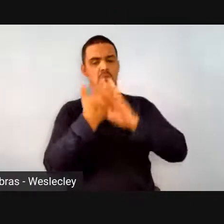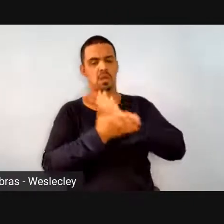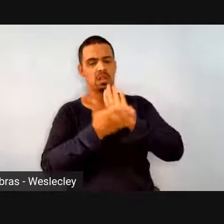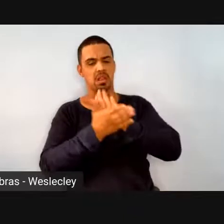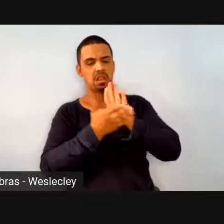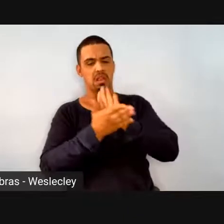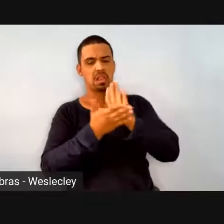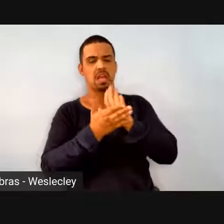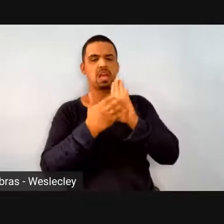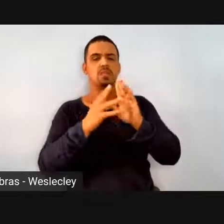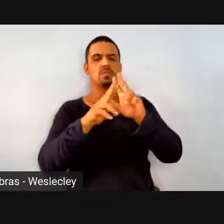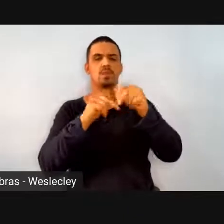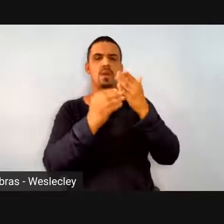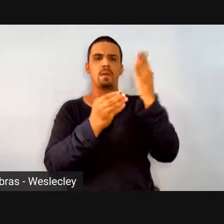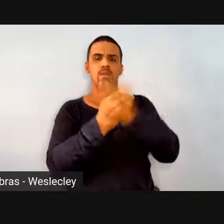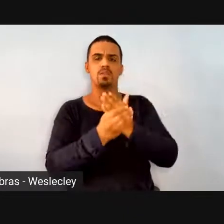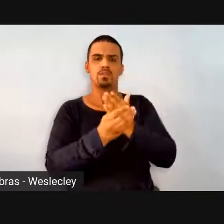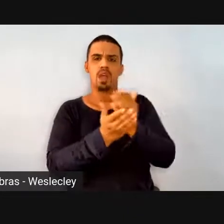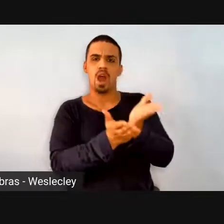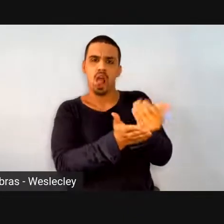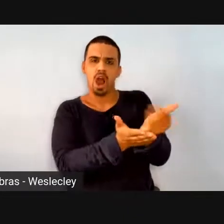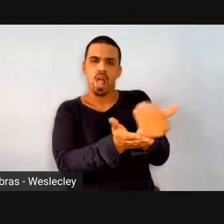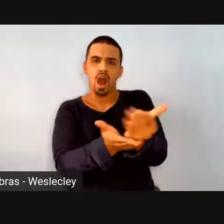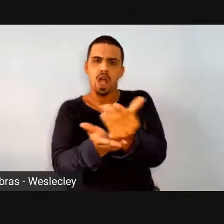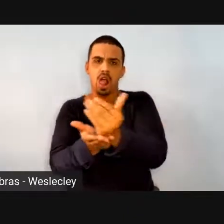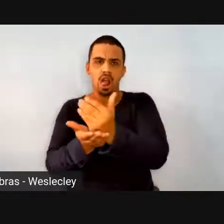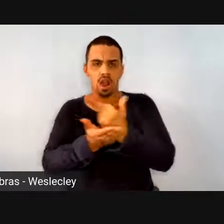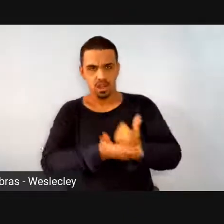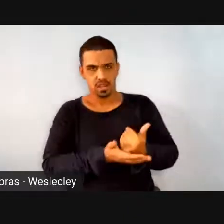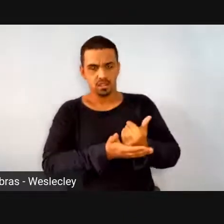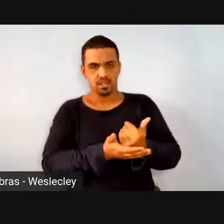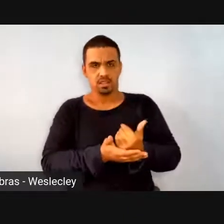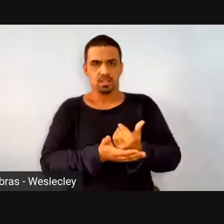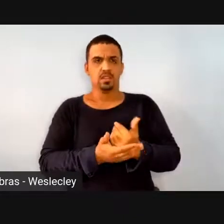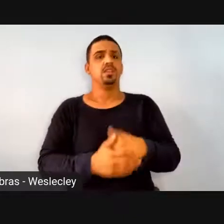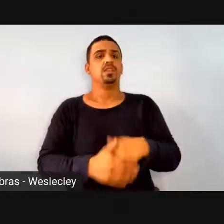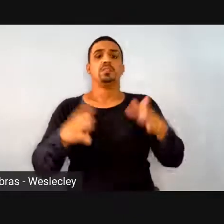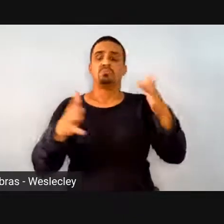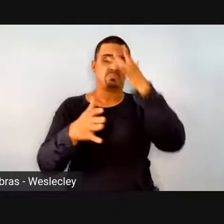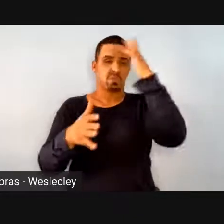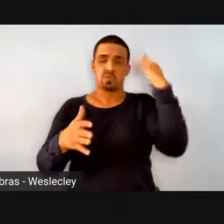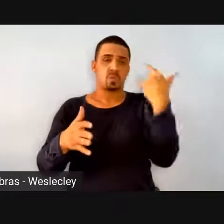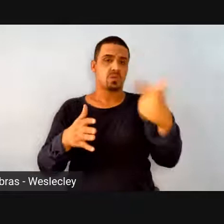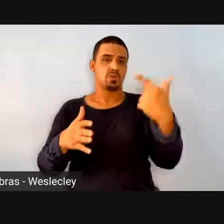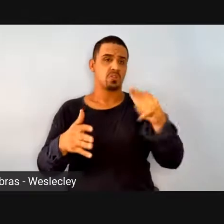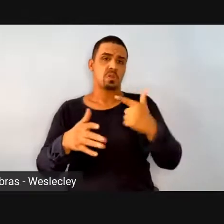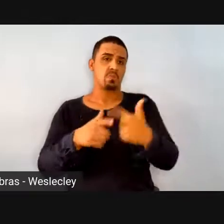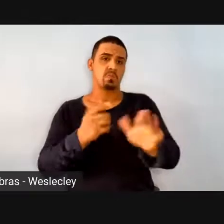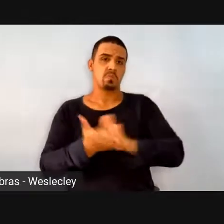corrupção? Né? Ninguém teria mais liquidez e interesse do que os PCCs da vida.